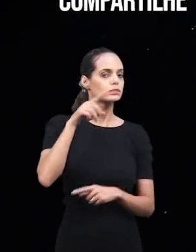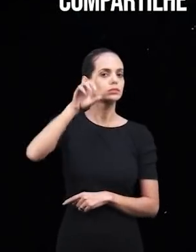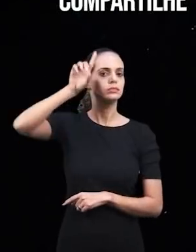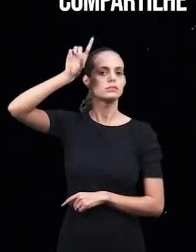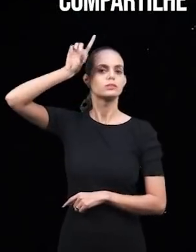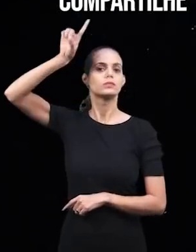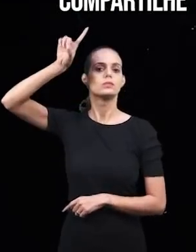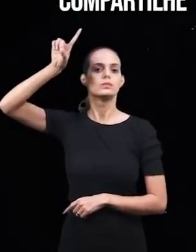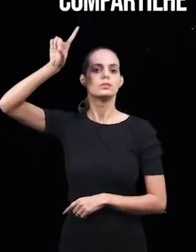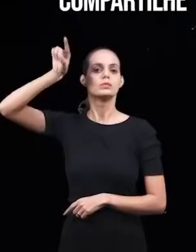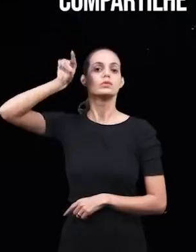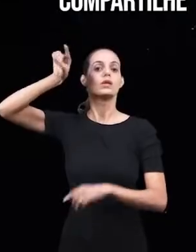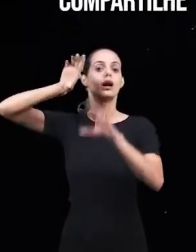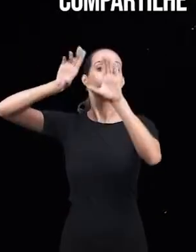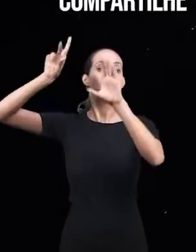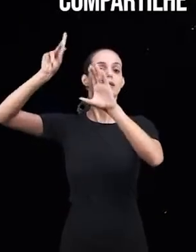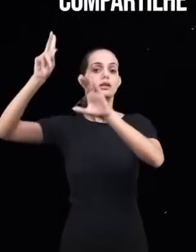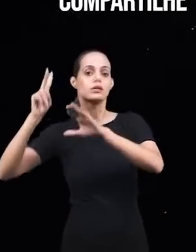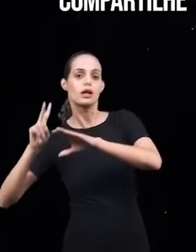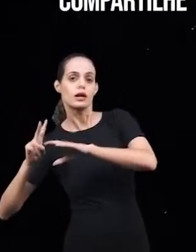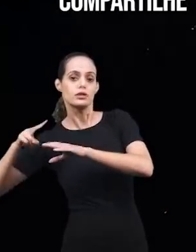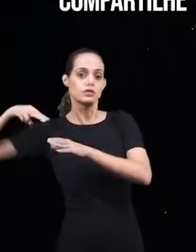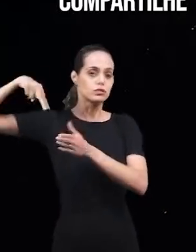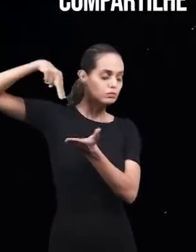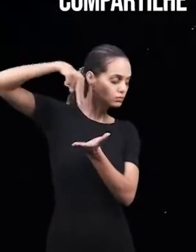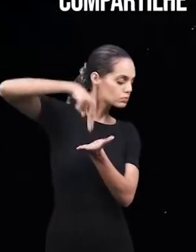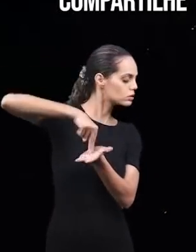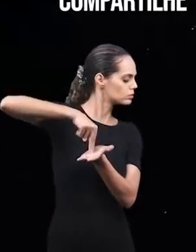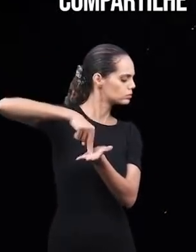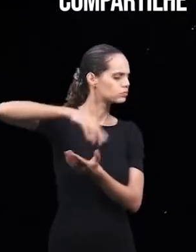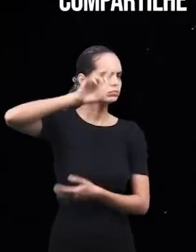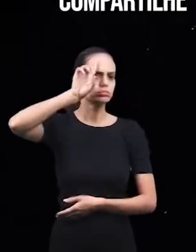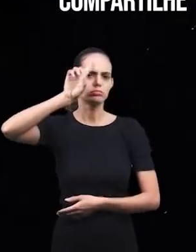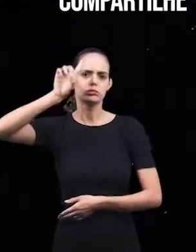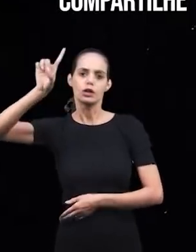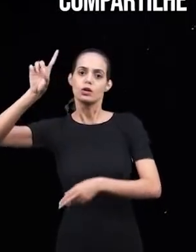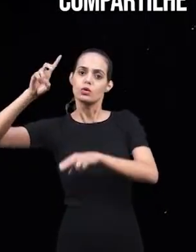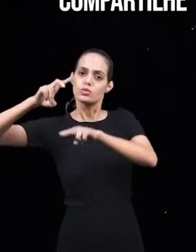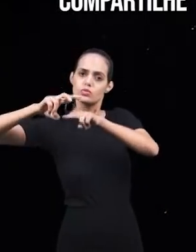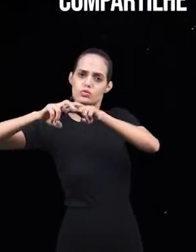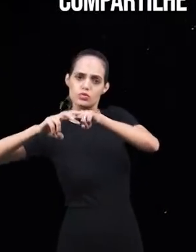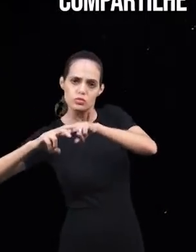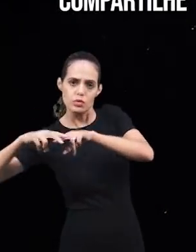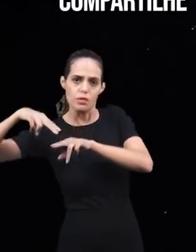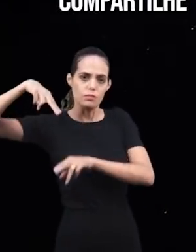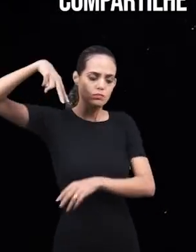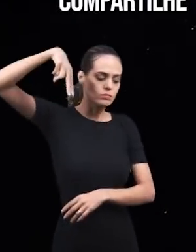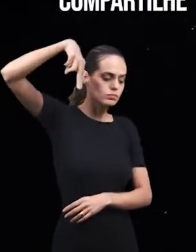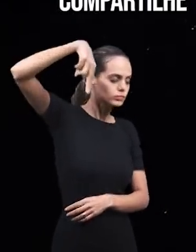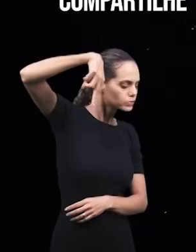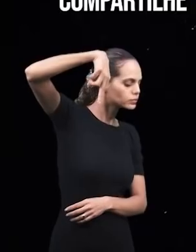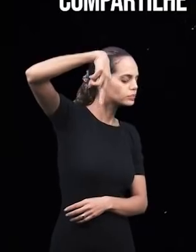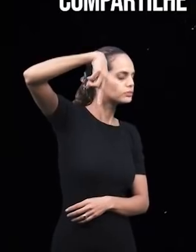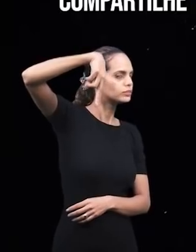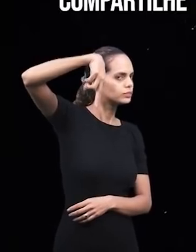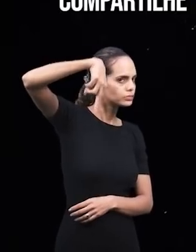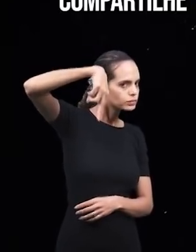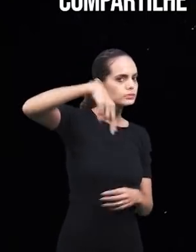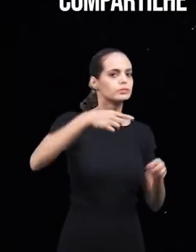se levantou. Deus se levantou, Deus se levantou, Deus se